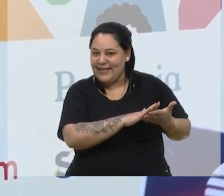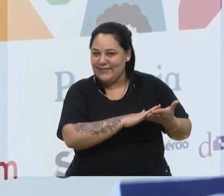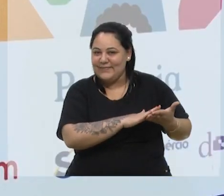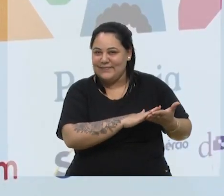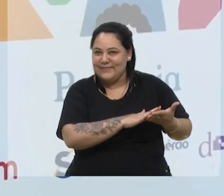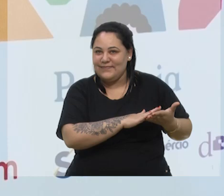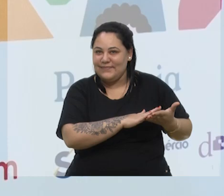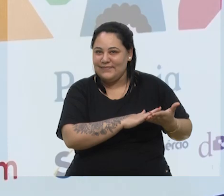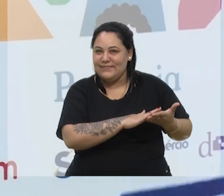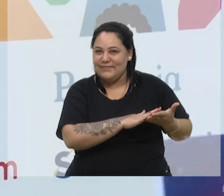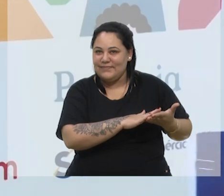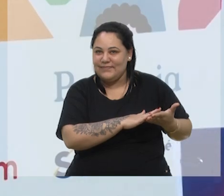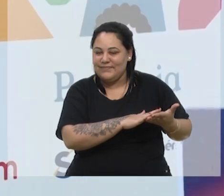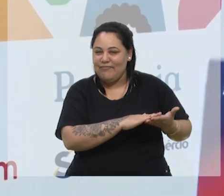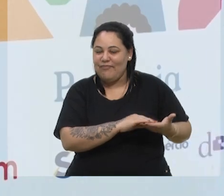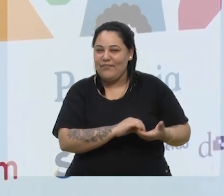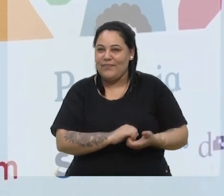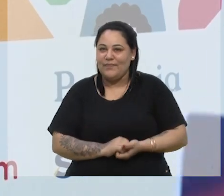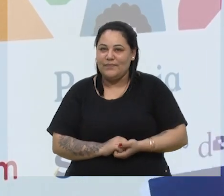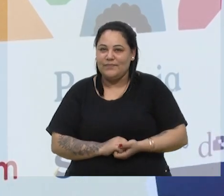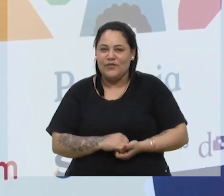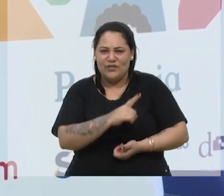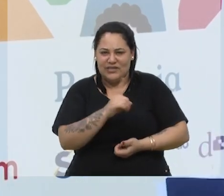que havia na ilha era o cadáver.